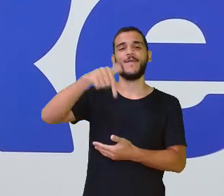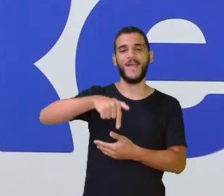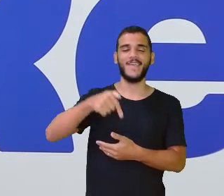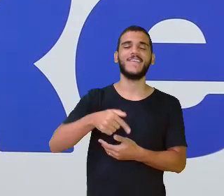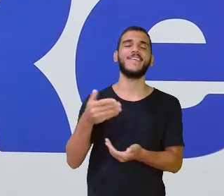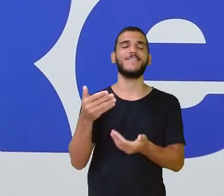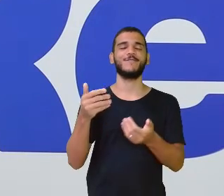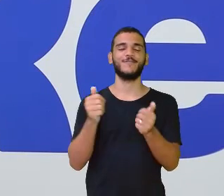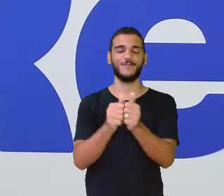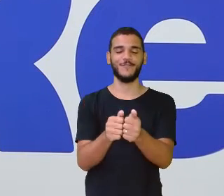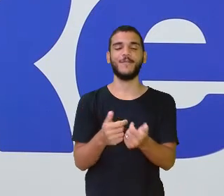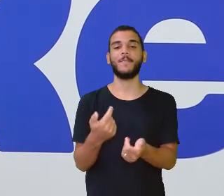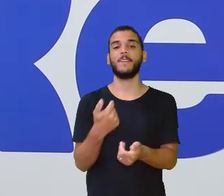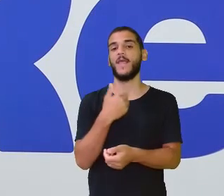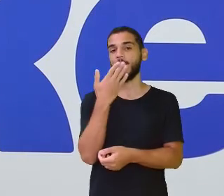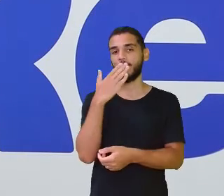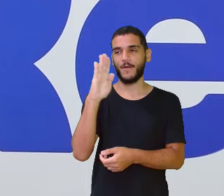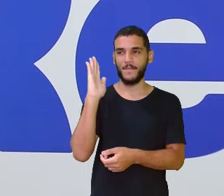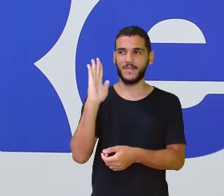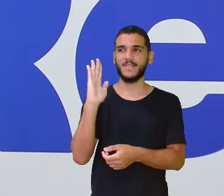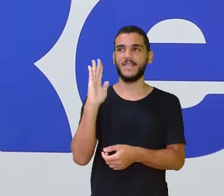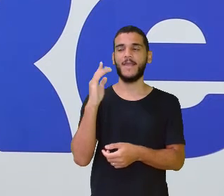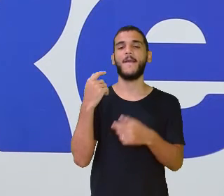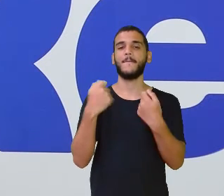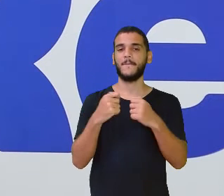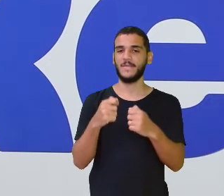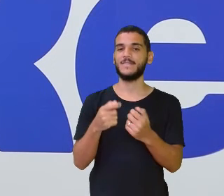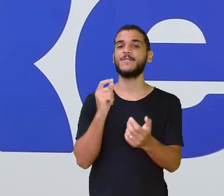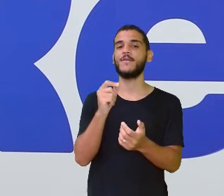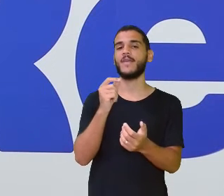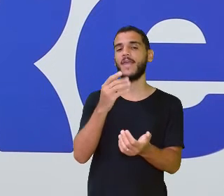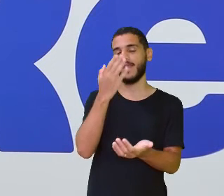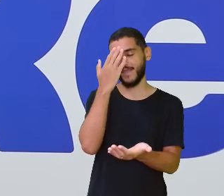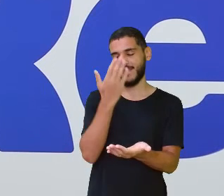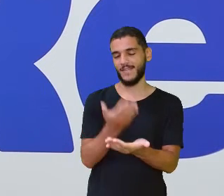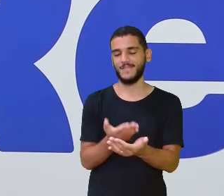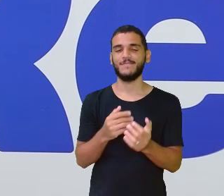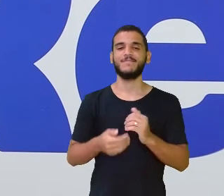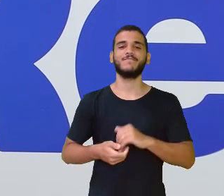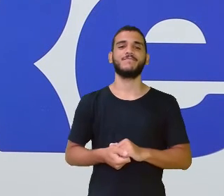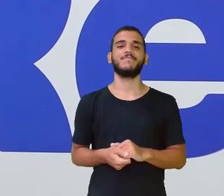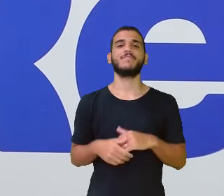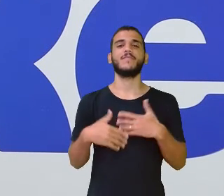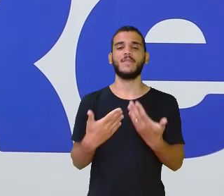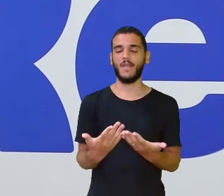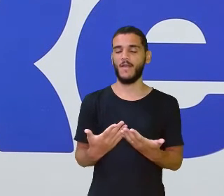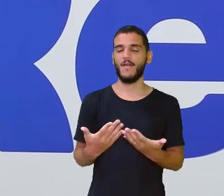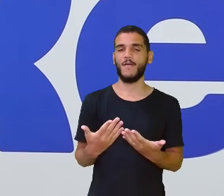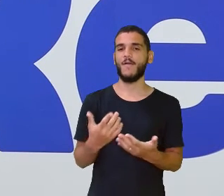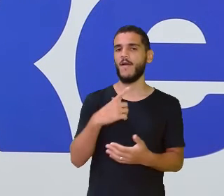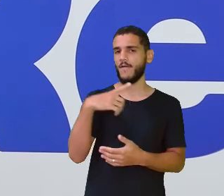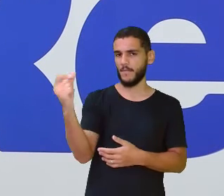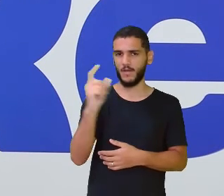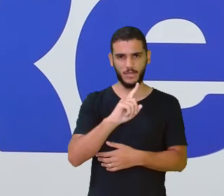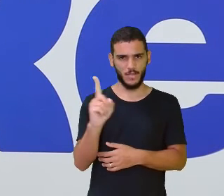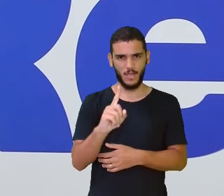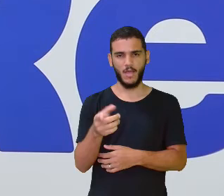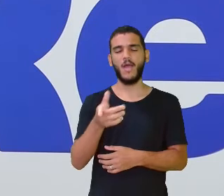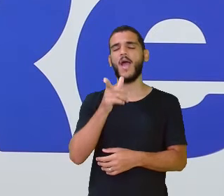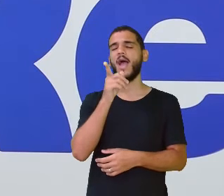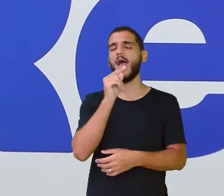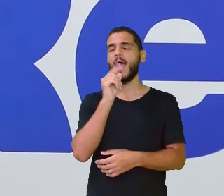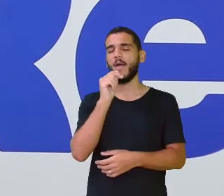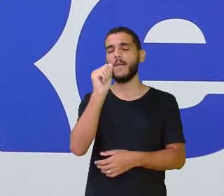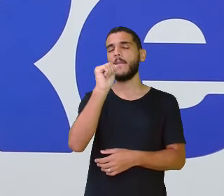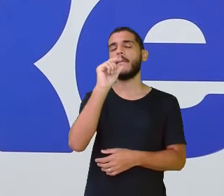prometo, eu cumpro. Opa, eu amo esse tipo de promessa a ser cumprida. Não vai embora. Toma um pouco de